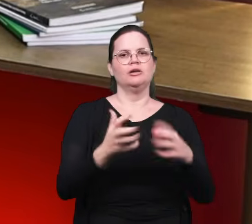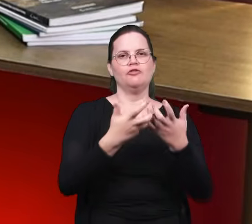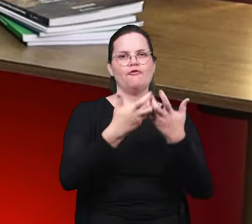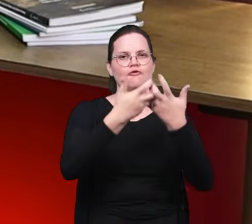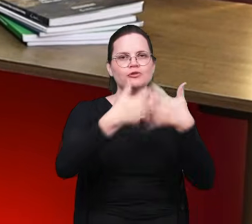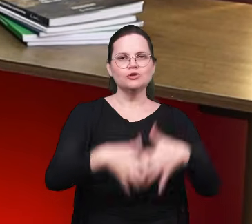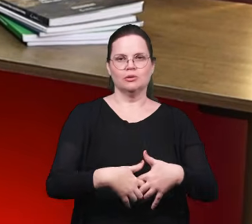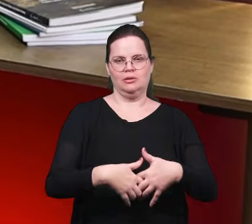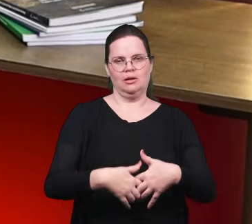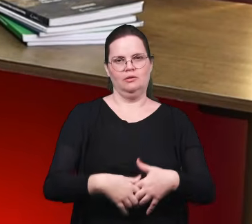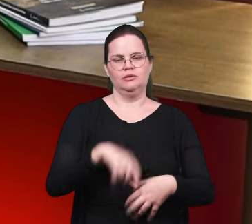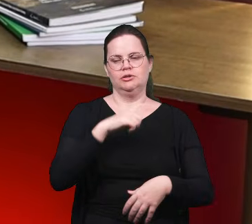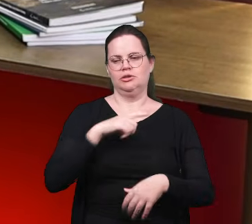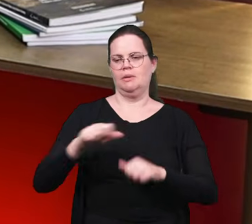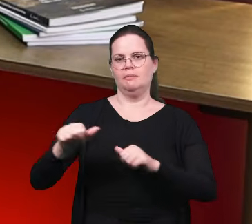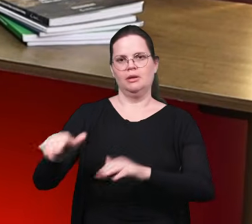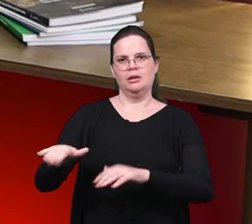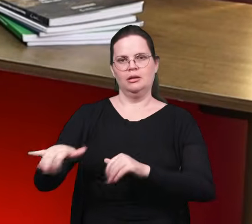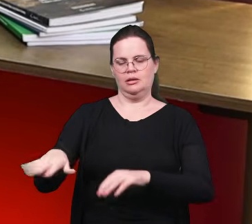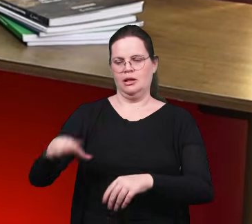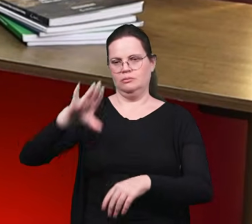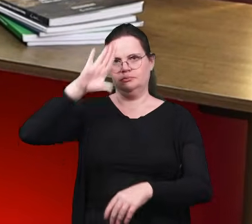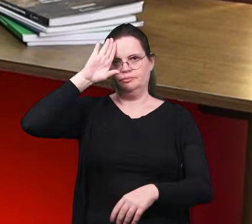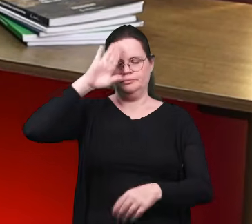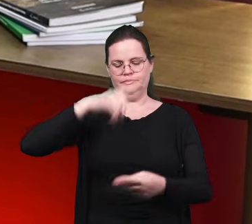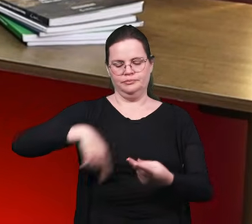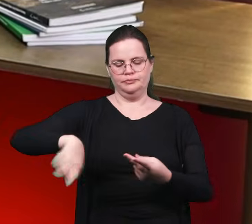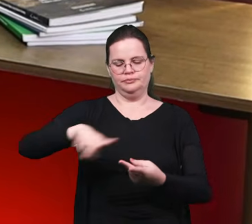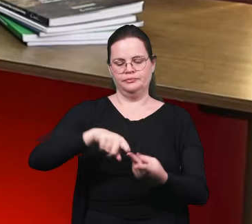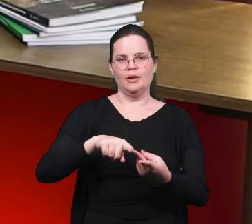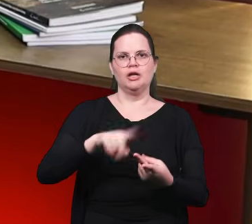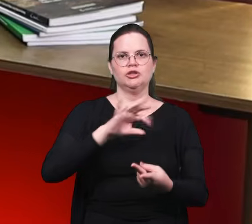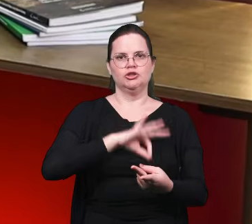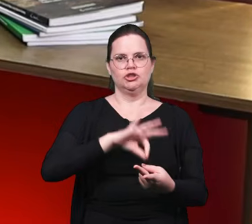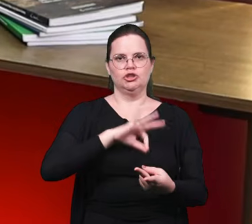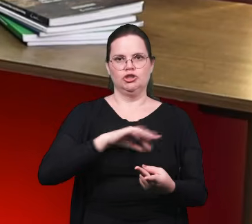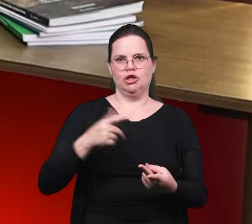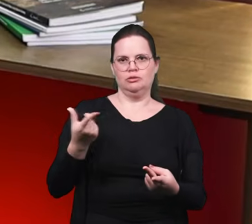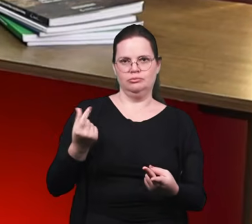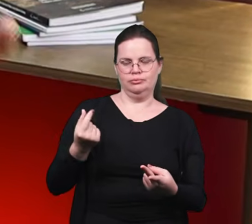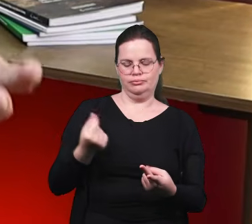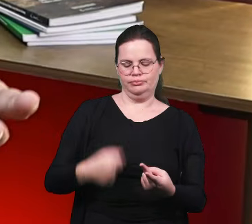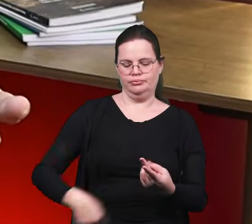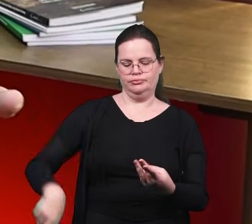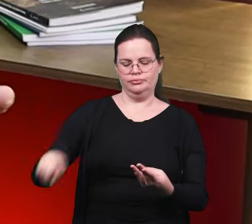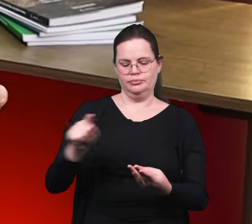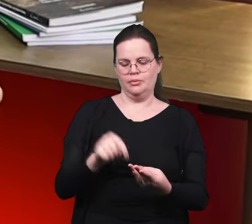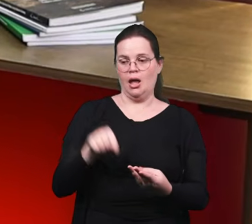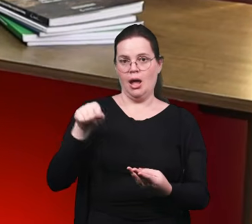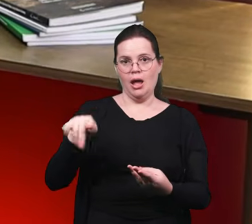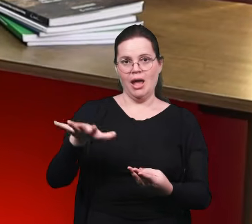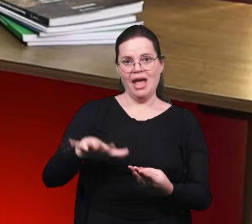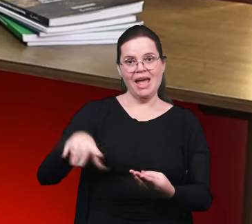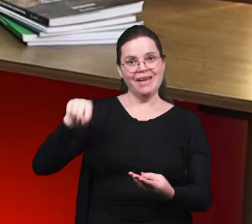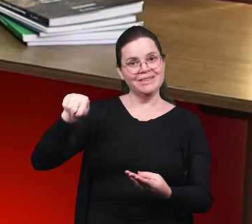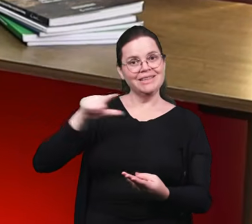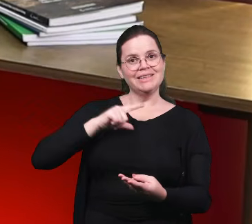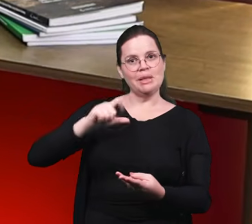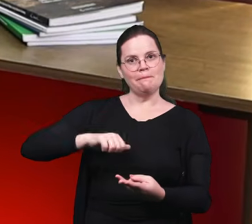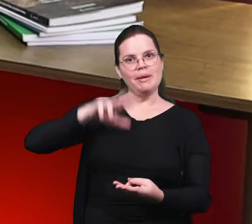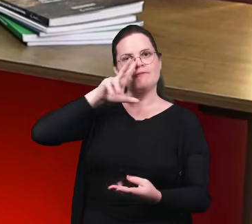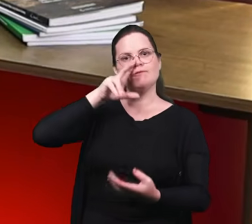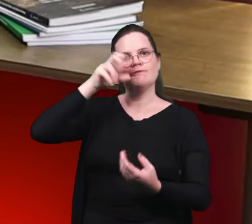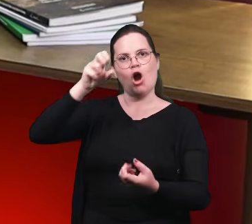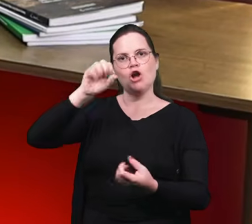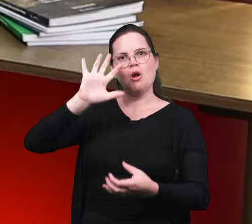militar, financeira, que uma nação que domina exerce sobre os outros, né? Sim. Então